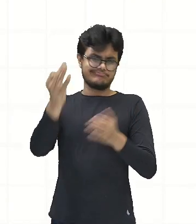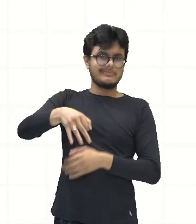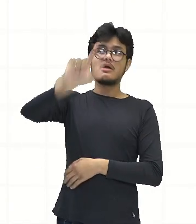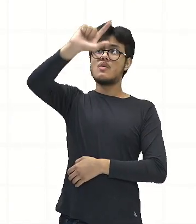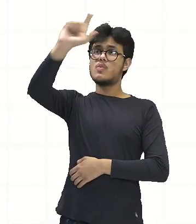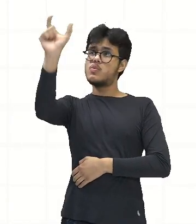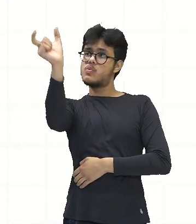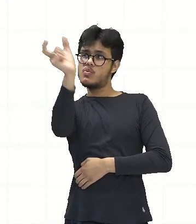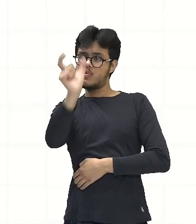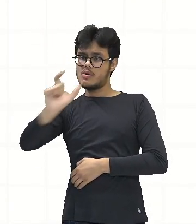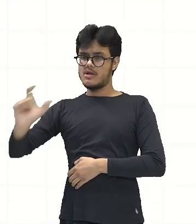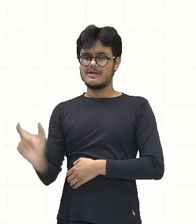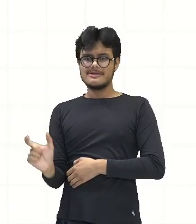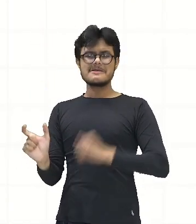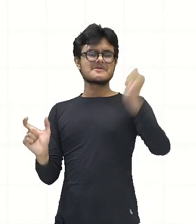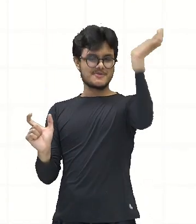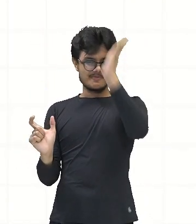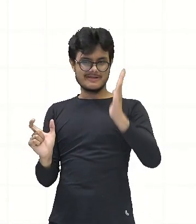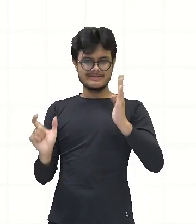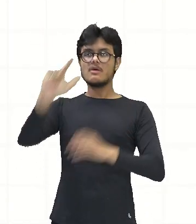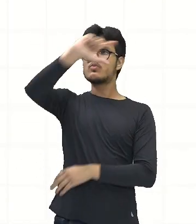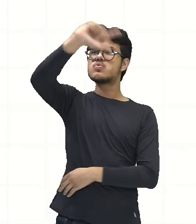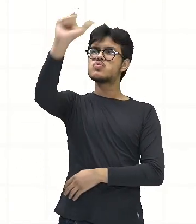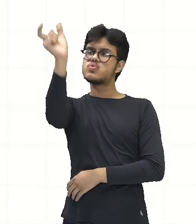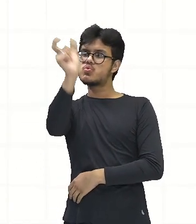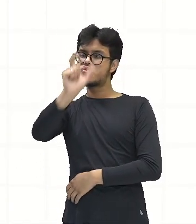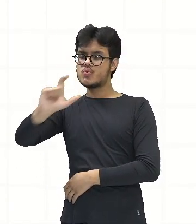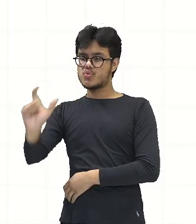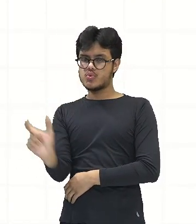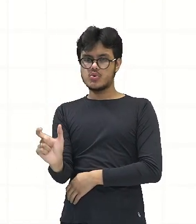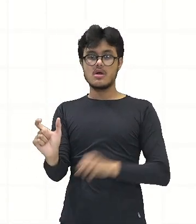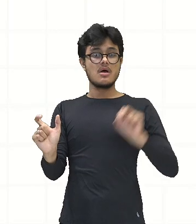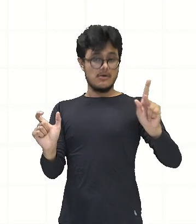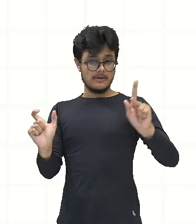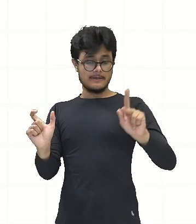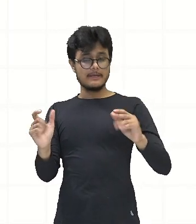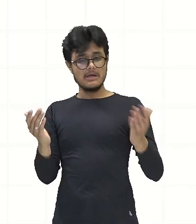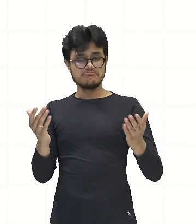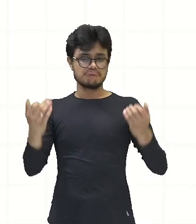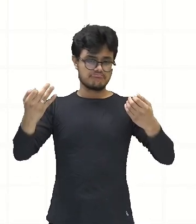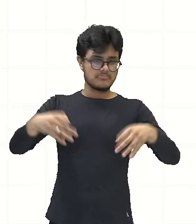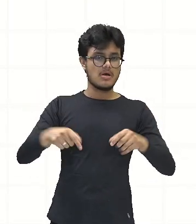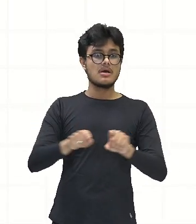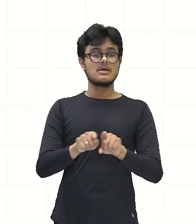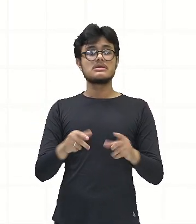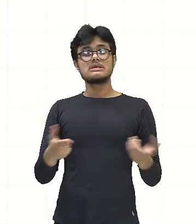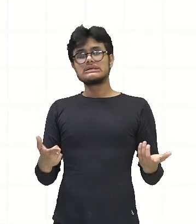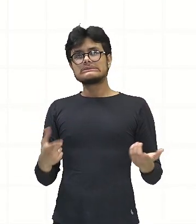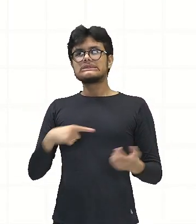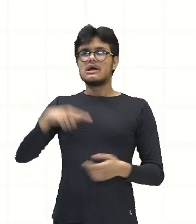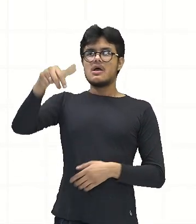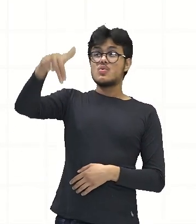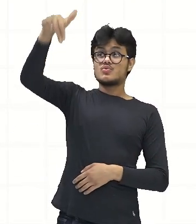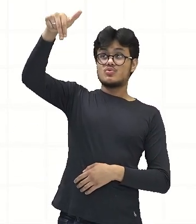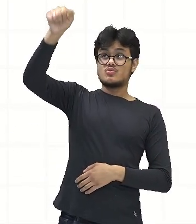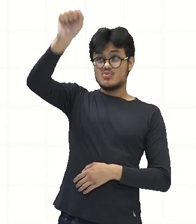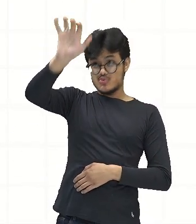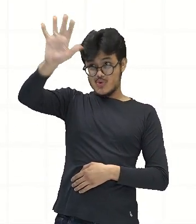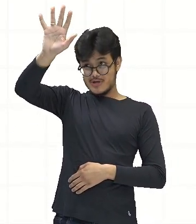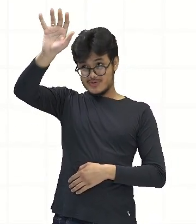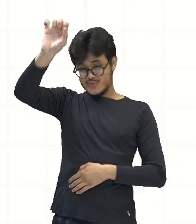aqui, desse tipo de vegetação da Mata Atlântica, tá bom? A faixa litorânea, nós temos aí desde lá do início